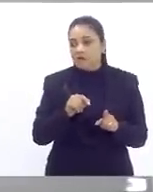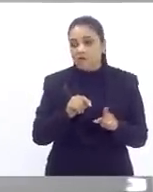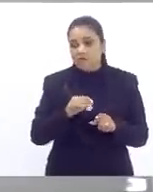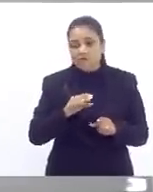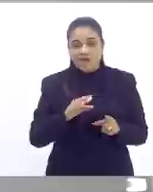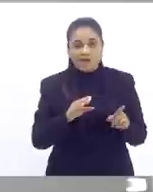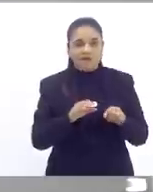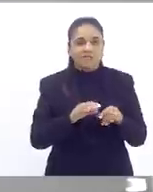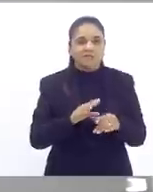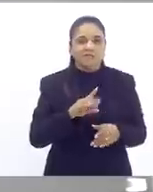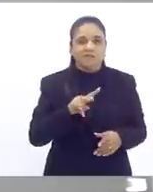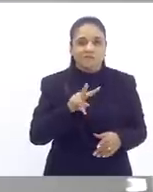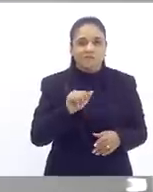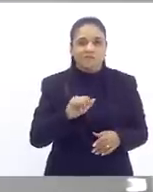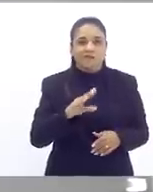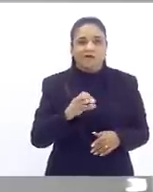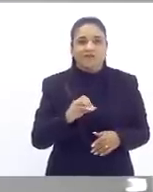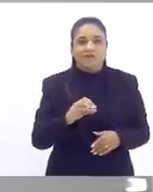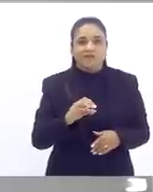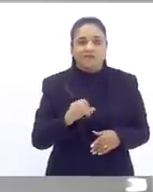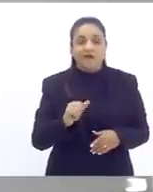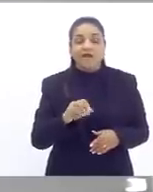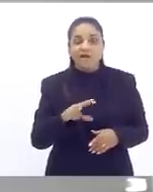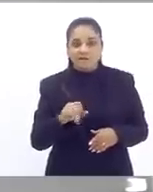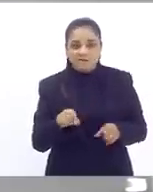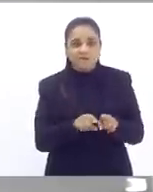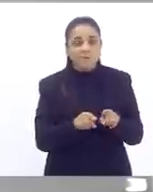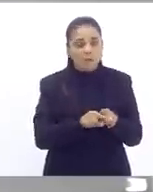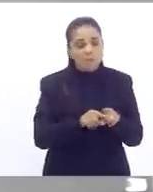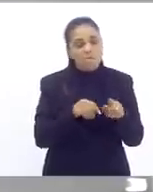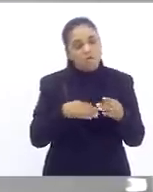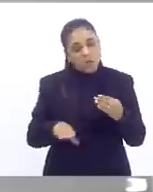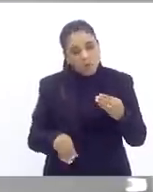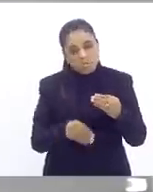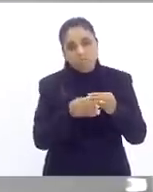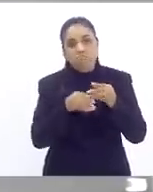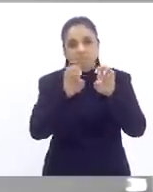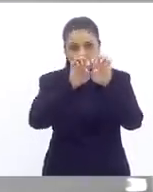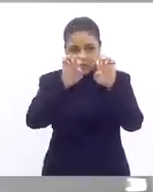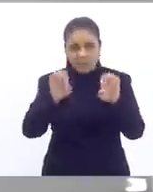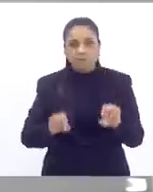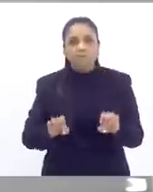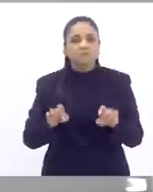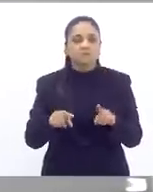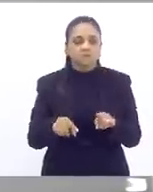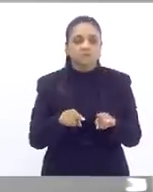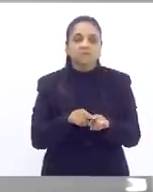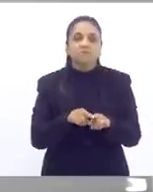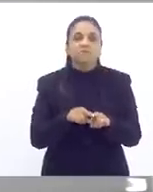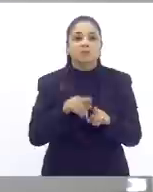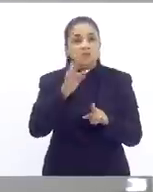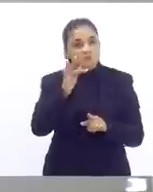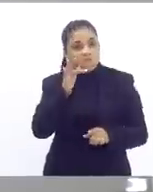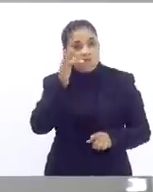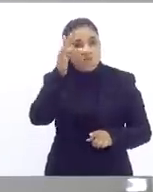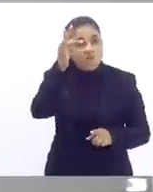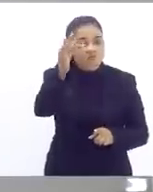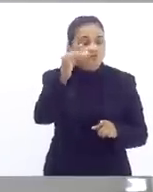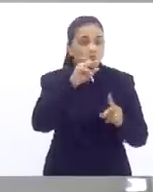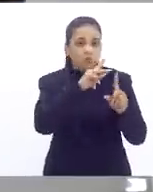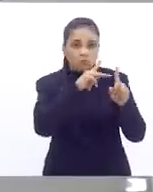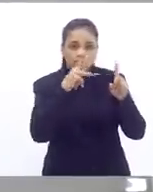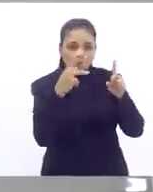necessidade complementar a sua estrutura porque a gente tem que olhar o rio previdência com o olhar do Futuro